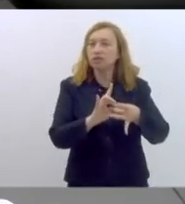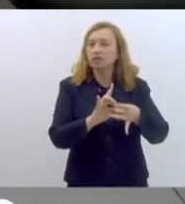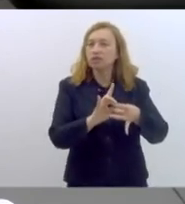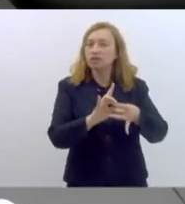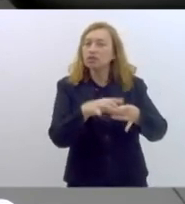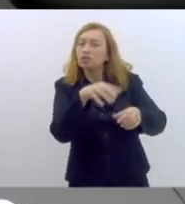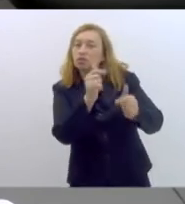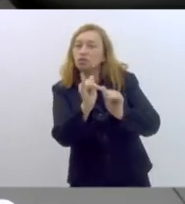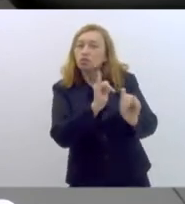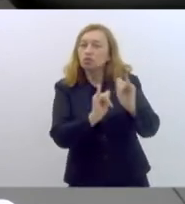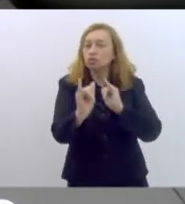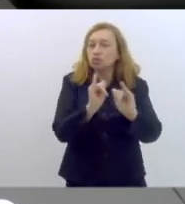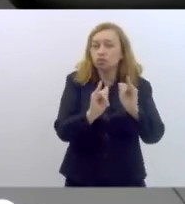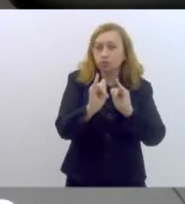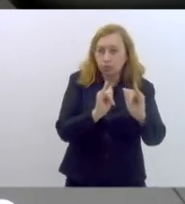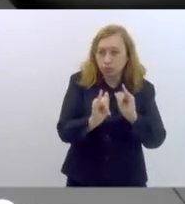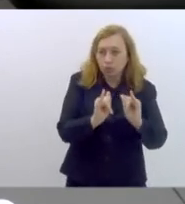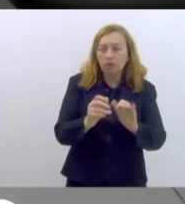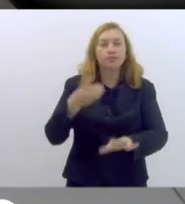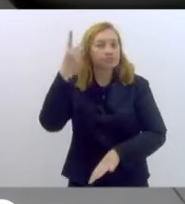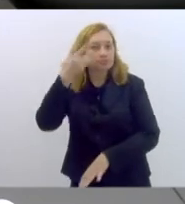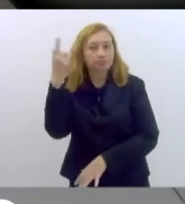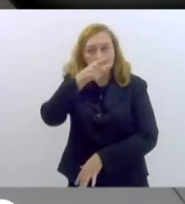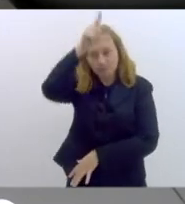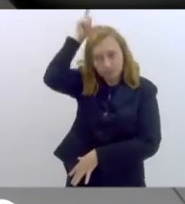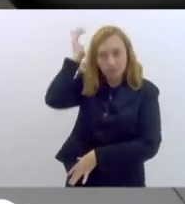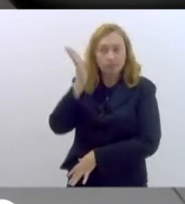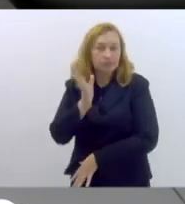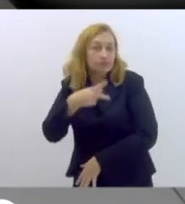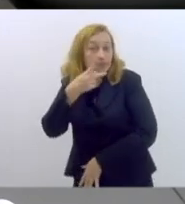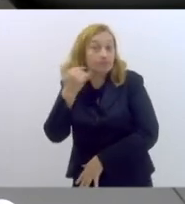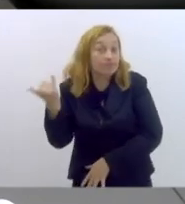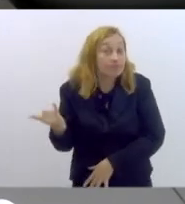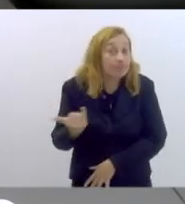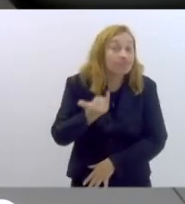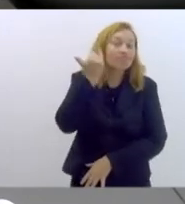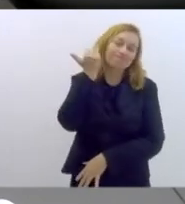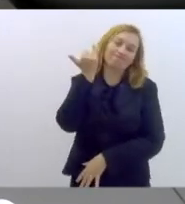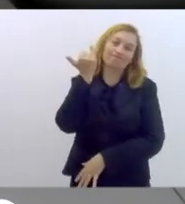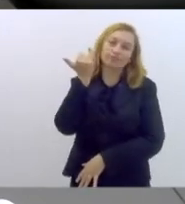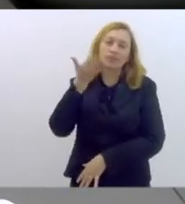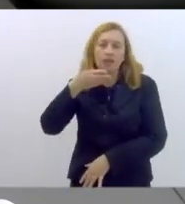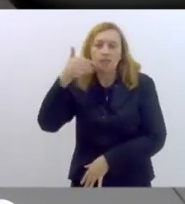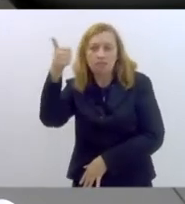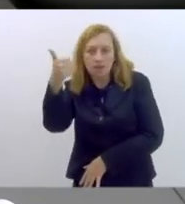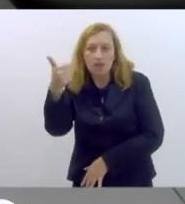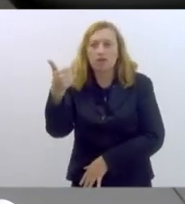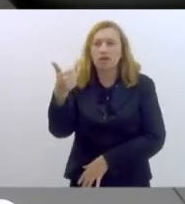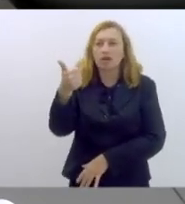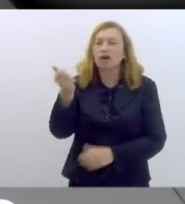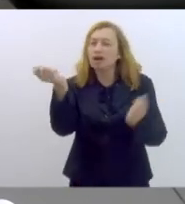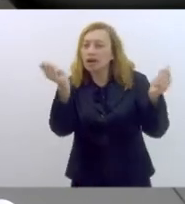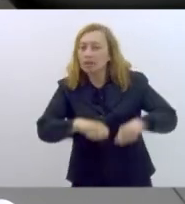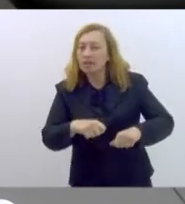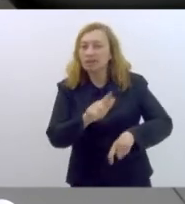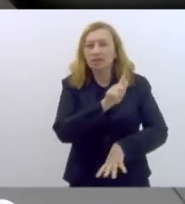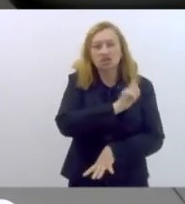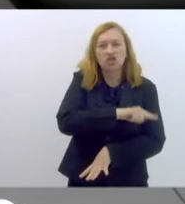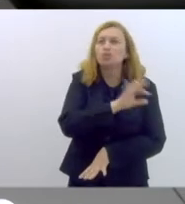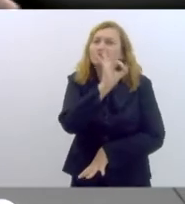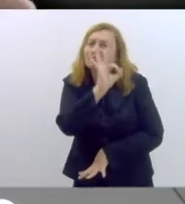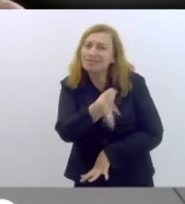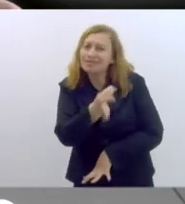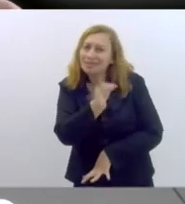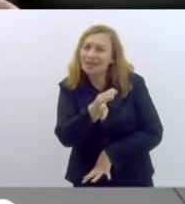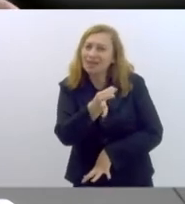dessas informações, como o deputado Luiz Paulo já disse, são essenciais para melhorar a capacidade de gestão. É óbvio